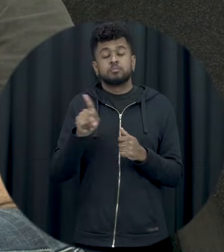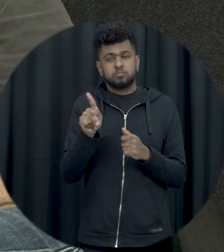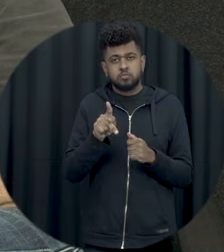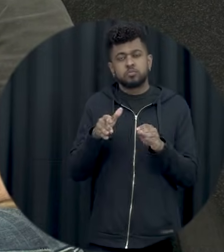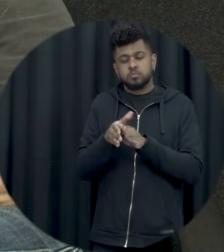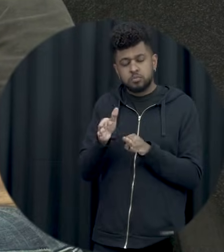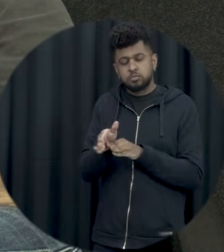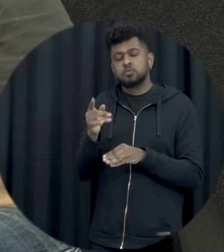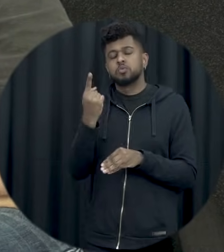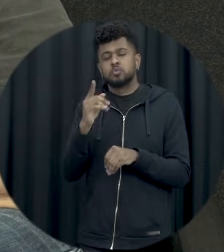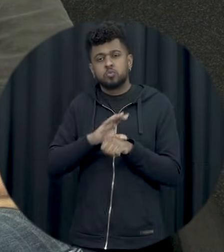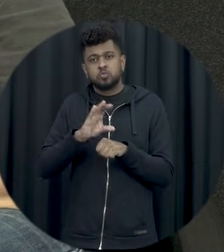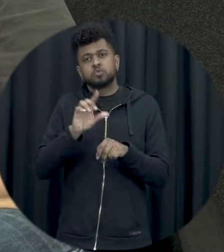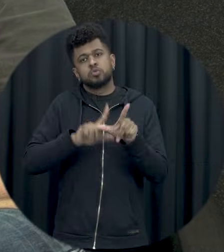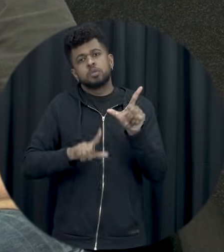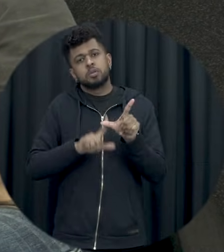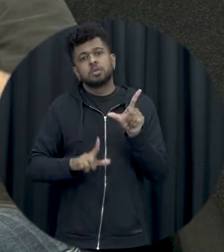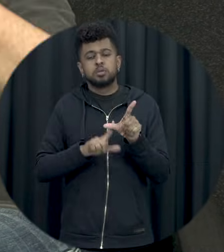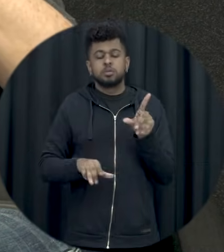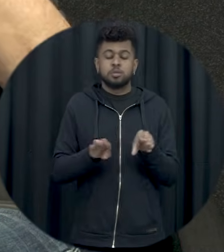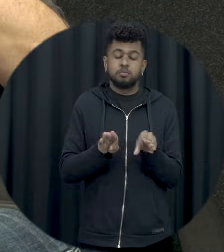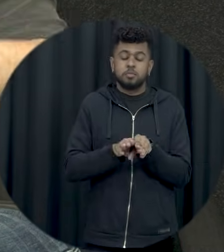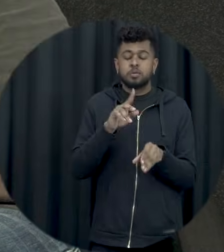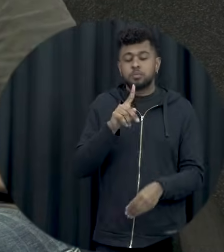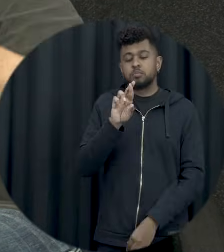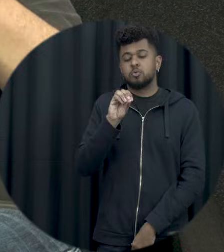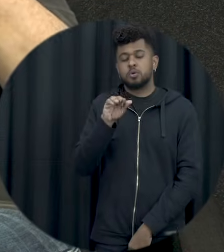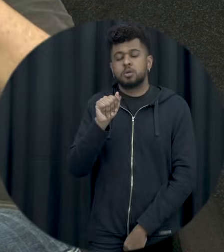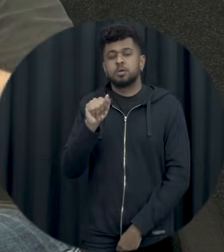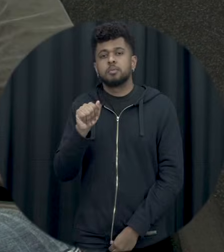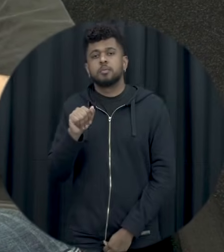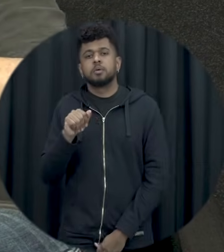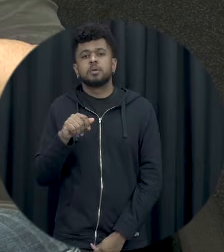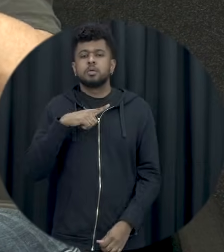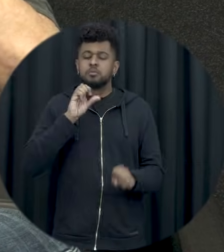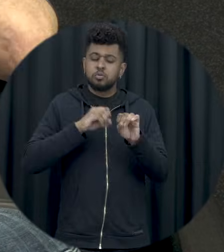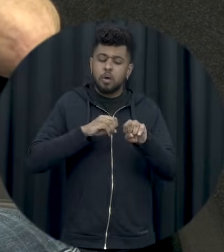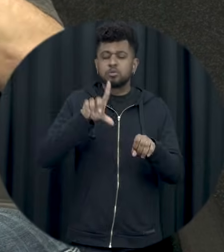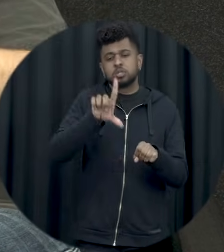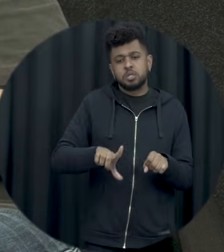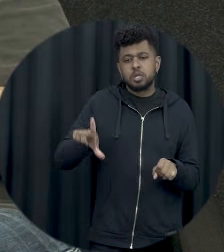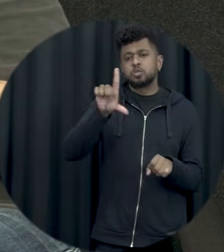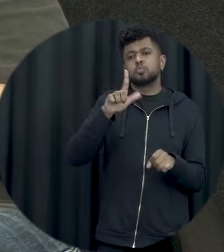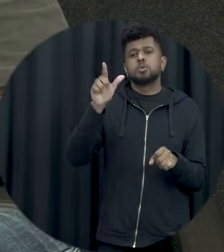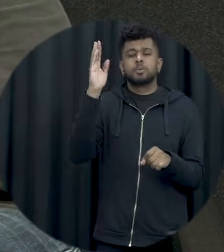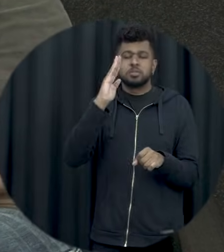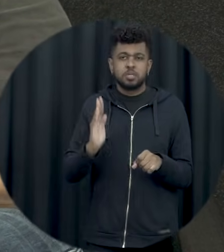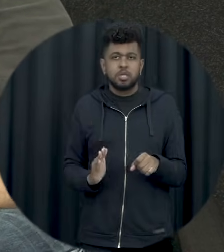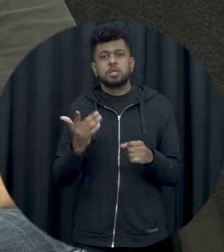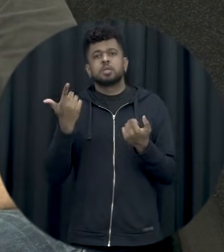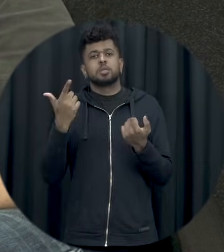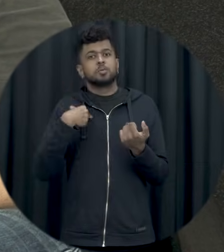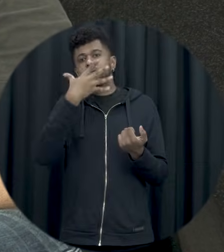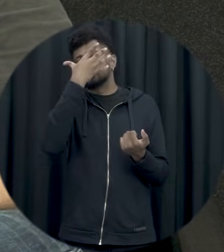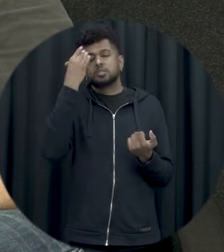no curso de letras e no programa de pós-graduação em letras. Então eu dava aula de literatura brasileira, teoria literária. Eu tinha até esquecido, de certa forma, que eu